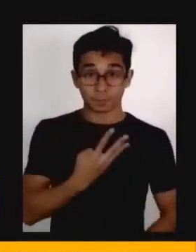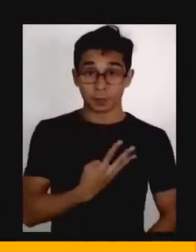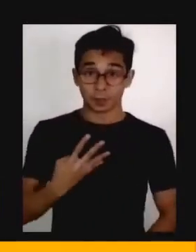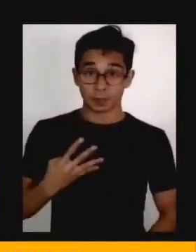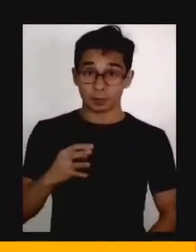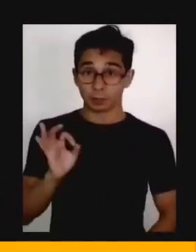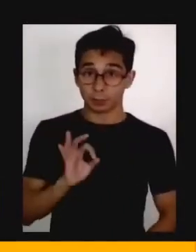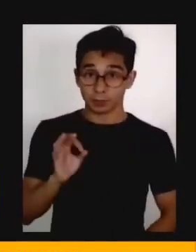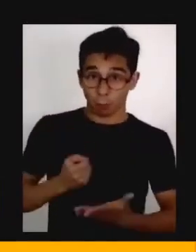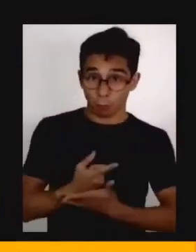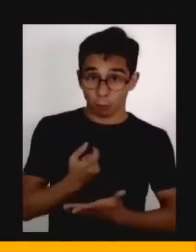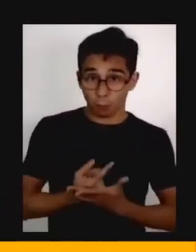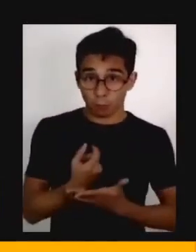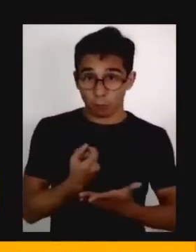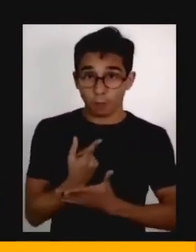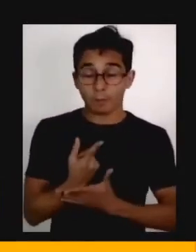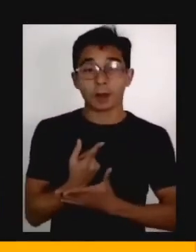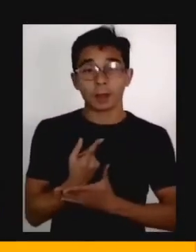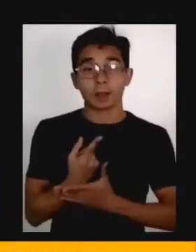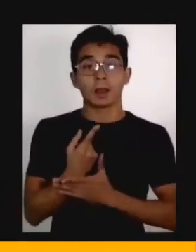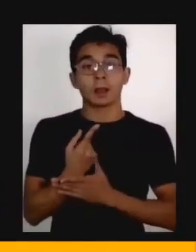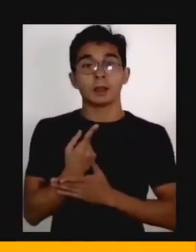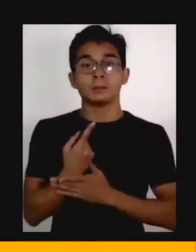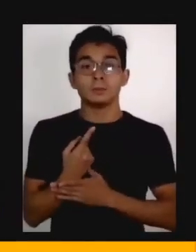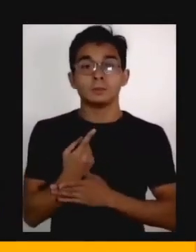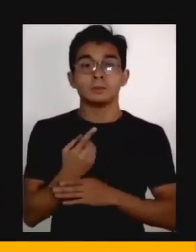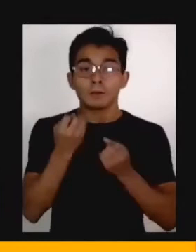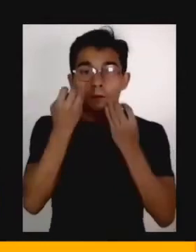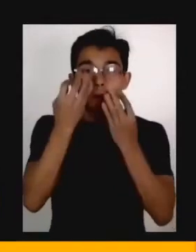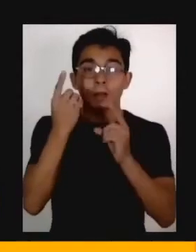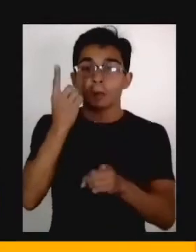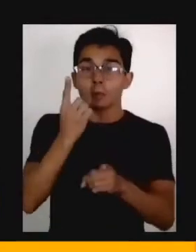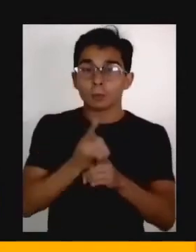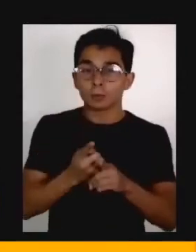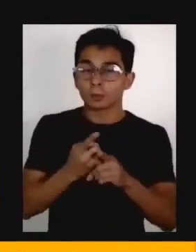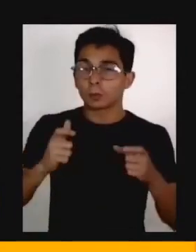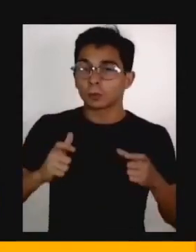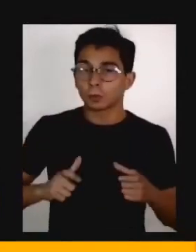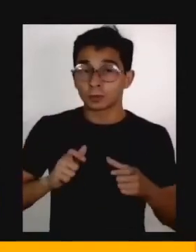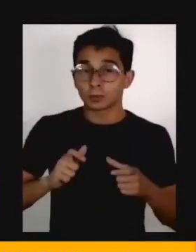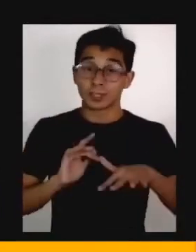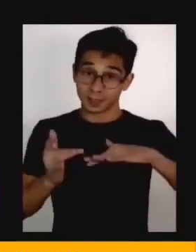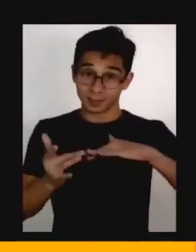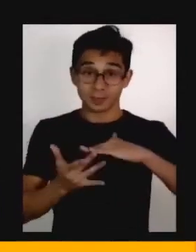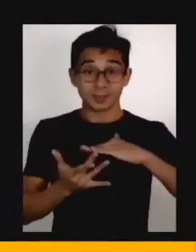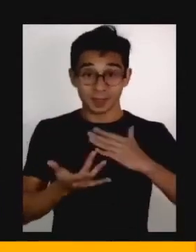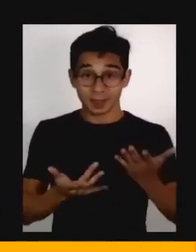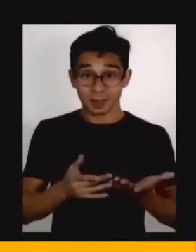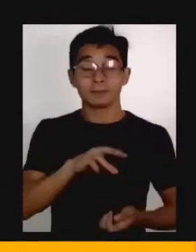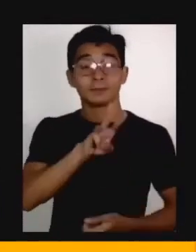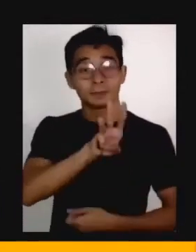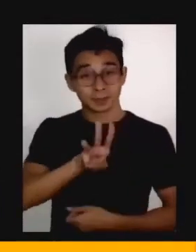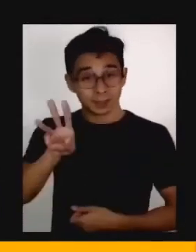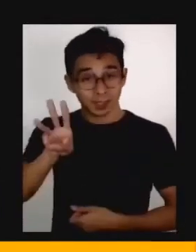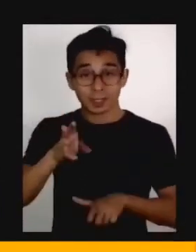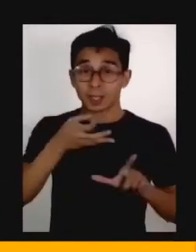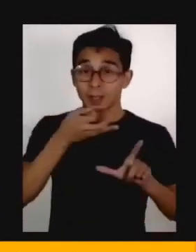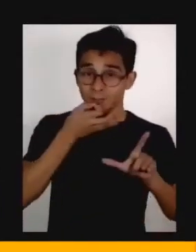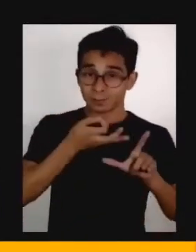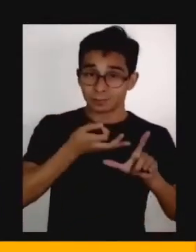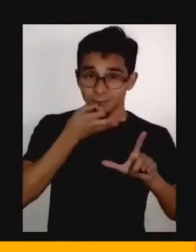44% foram impactados por artigos em mídias digitais, ou seja, sites, blogs, e